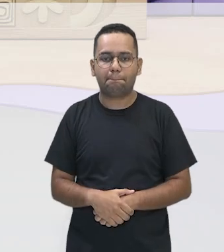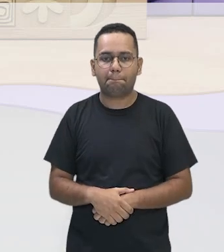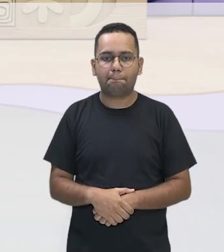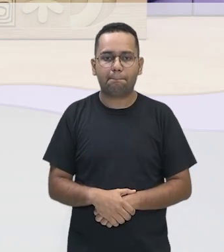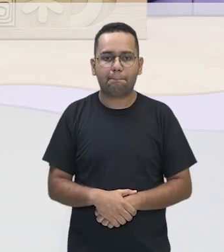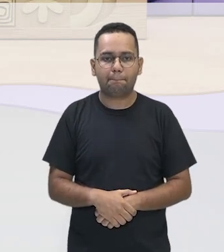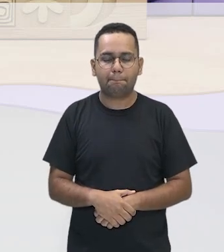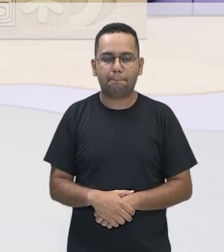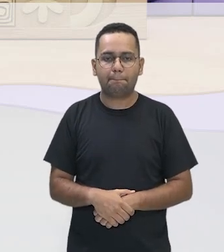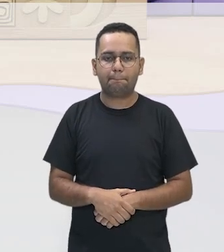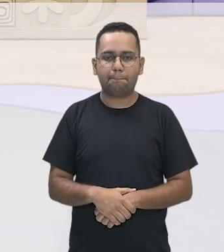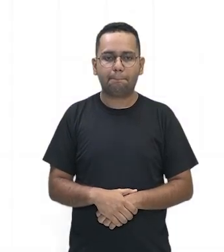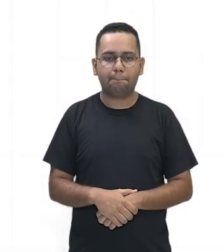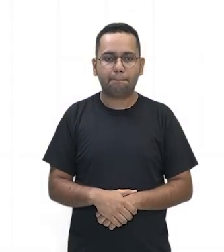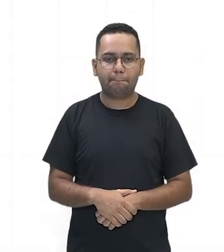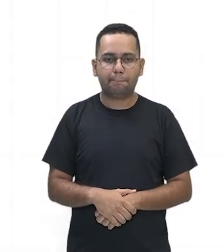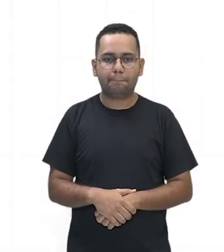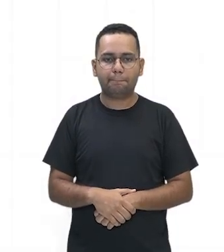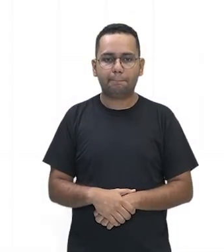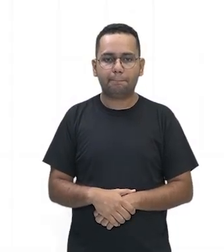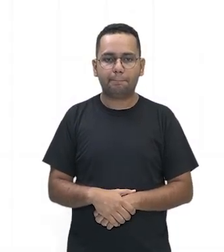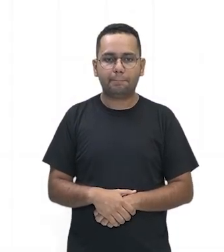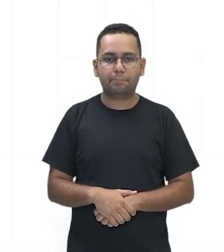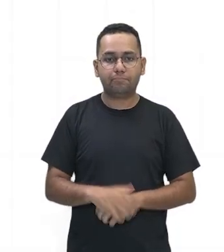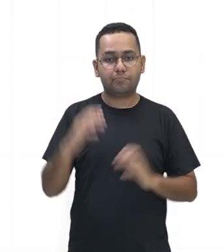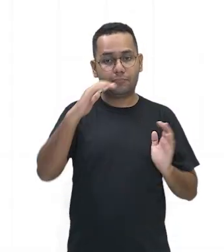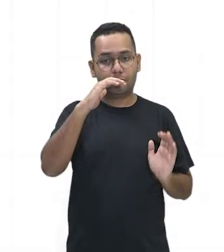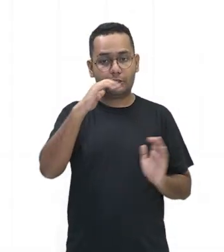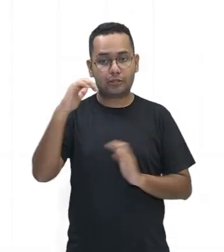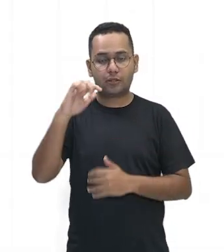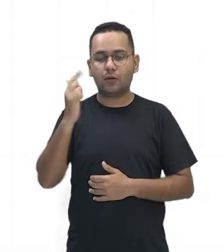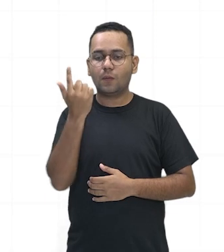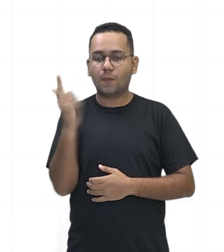que é em relação às religiões de matriz indígena.